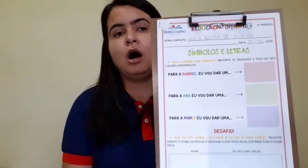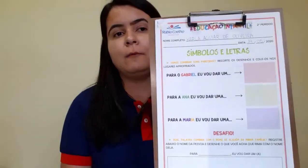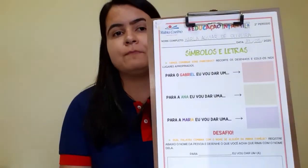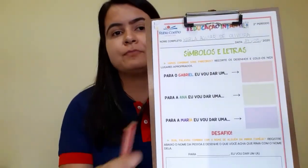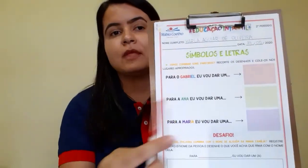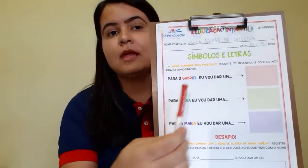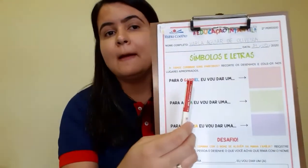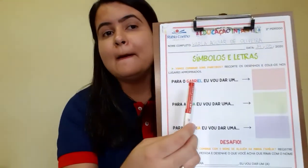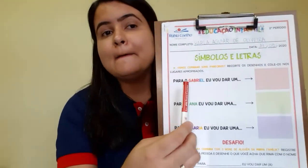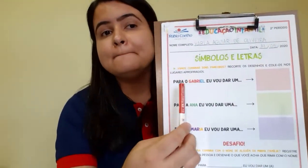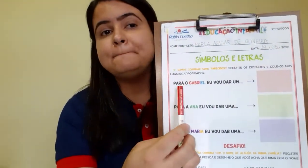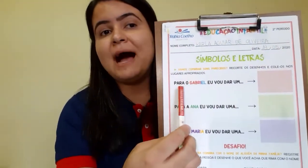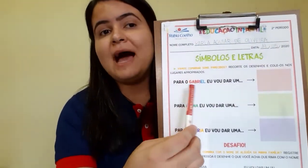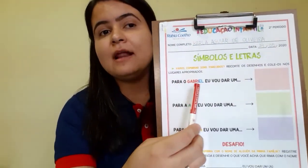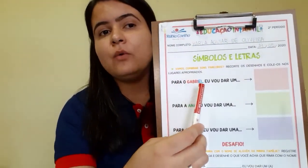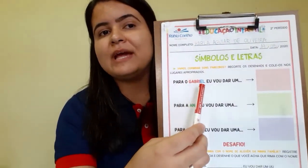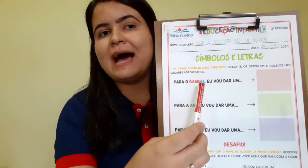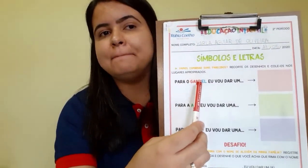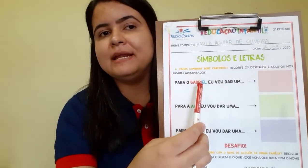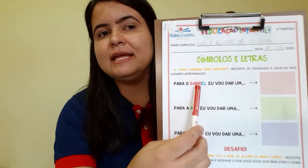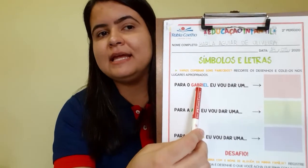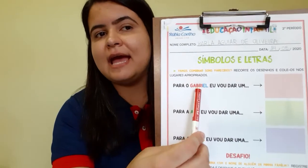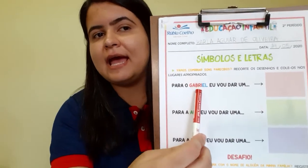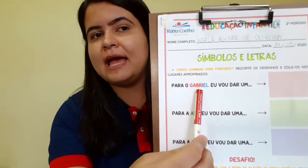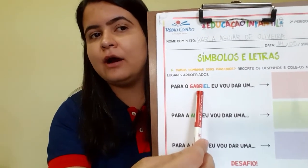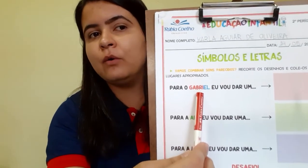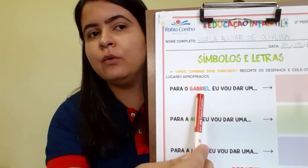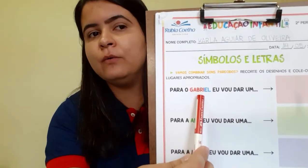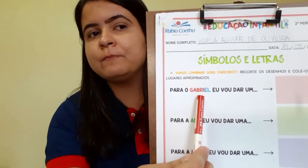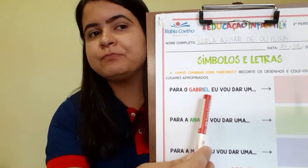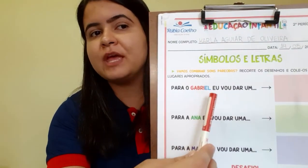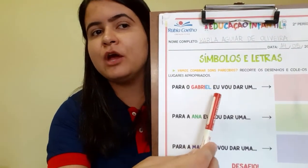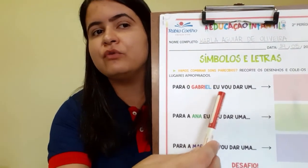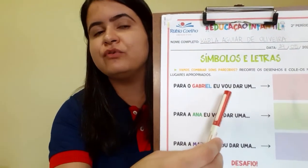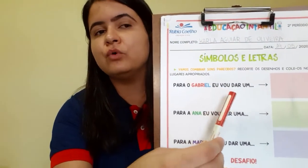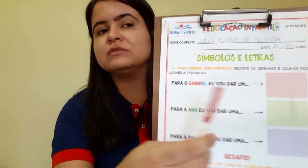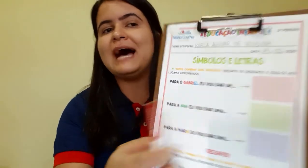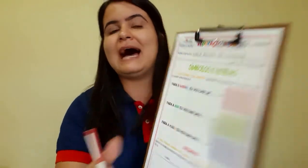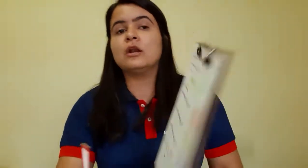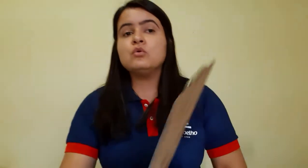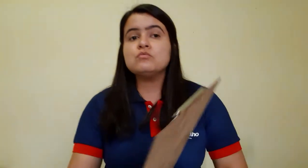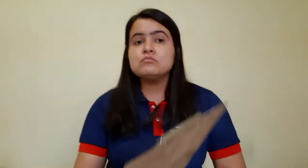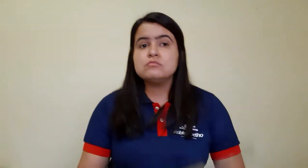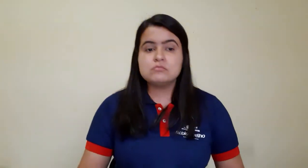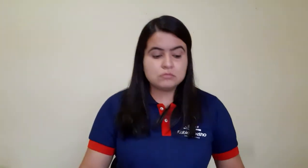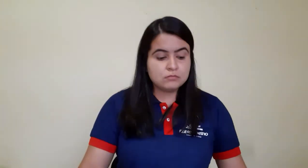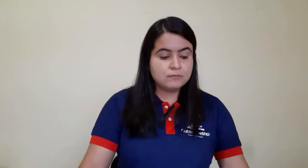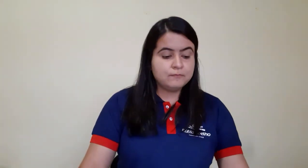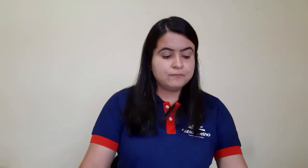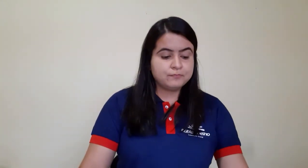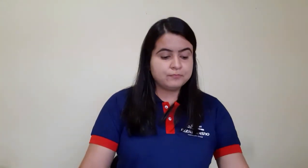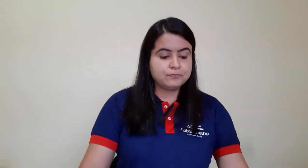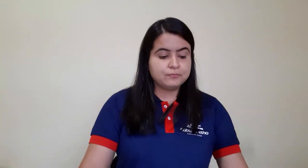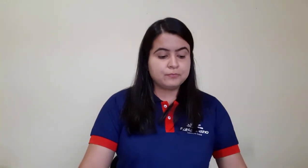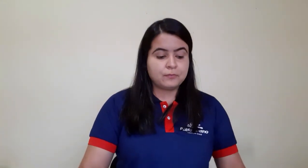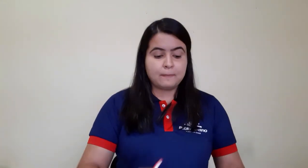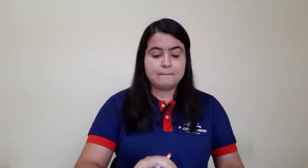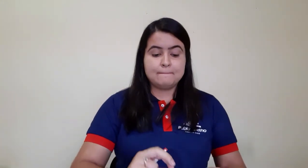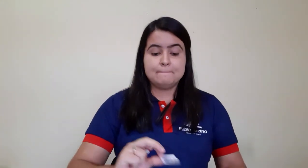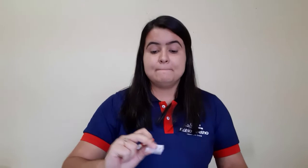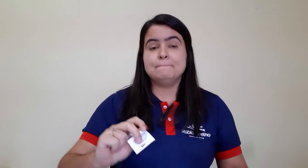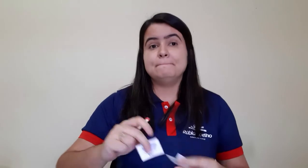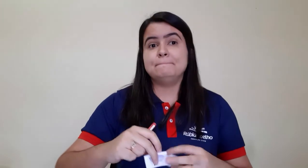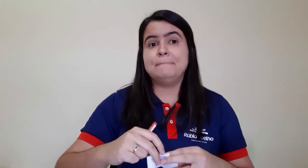Ó, para o Gabriel, eu vou dar um